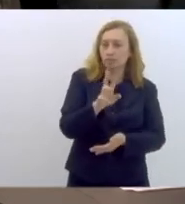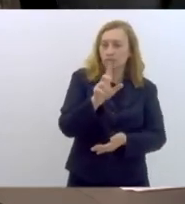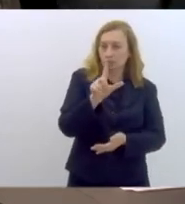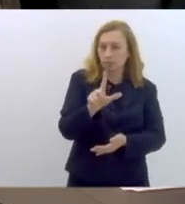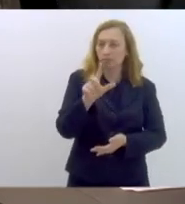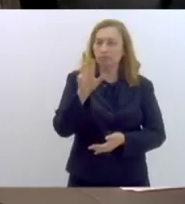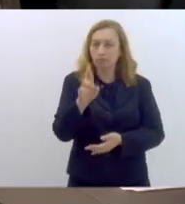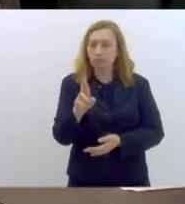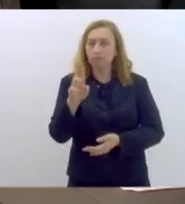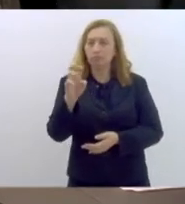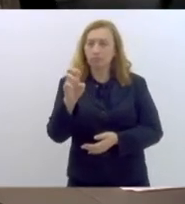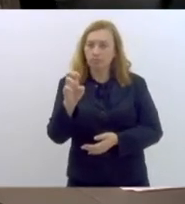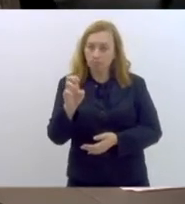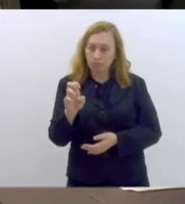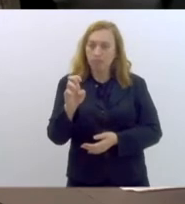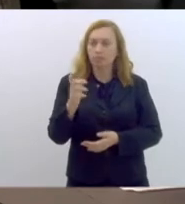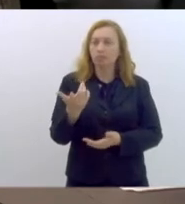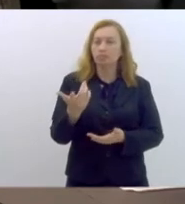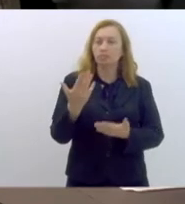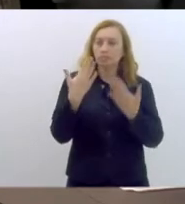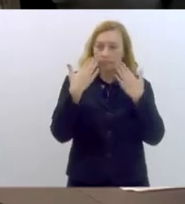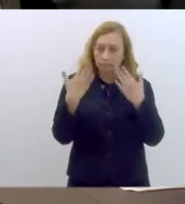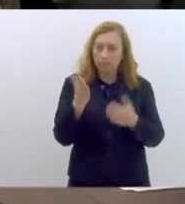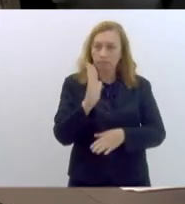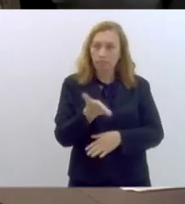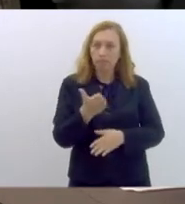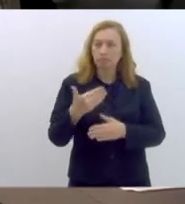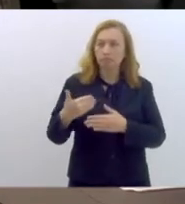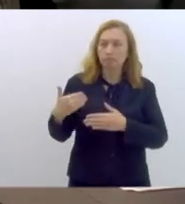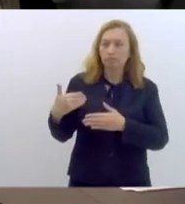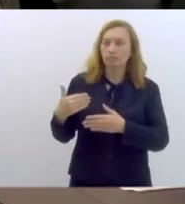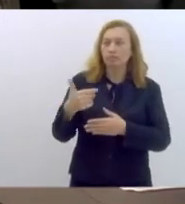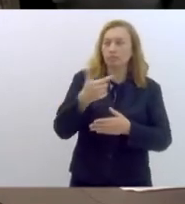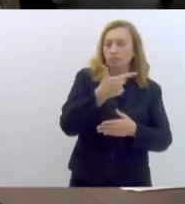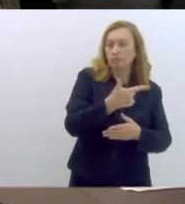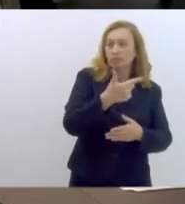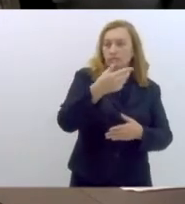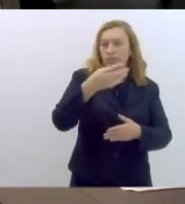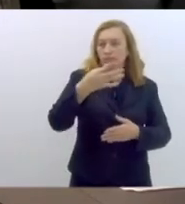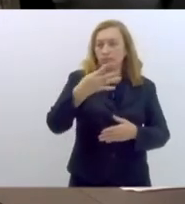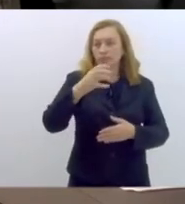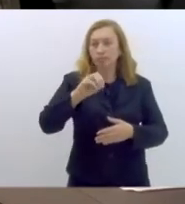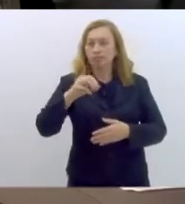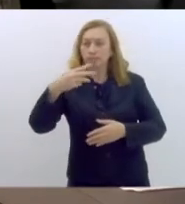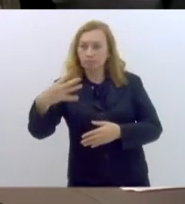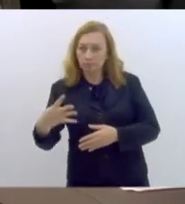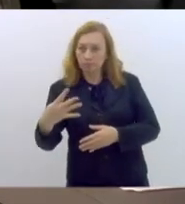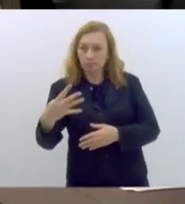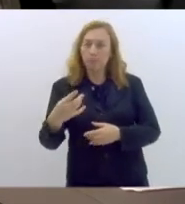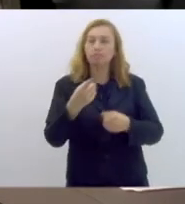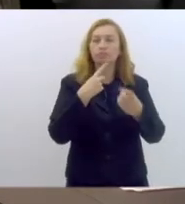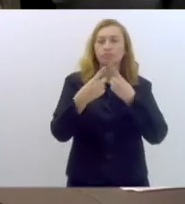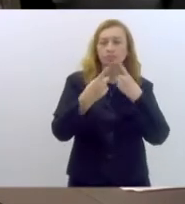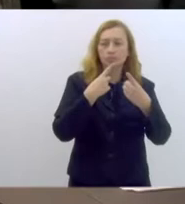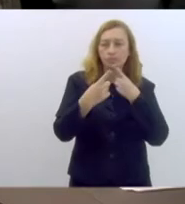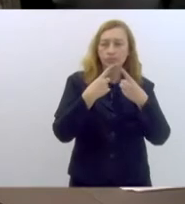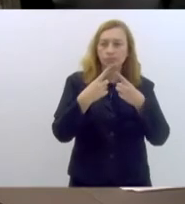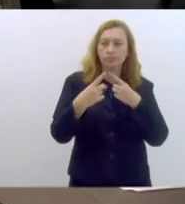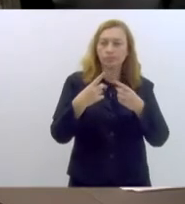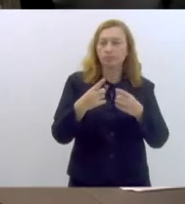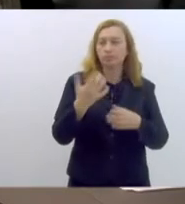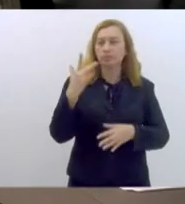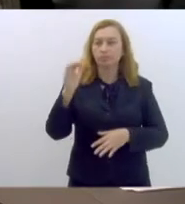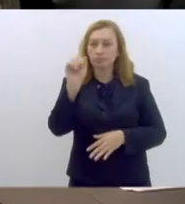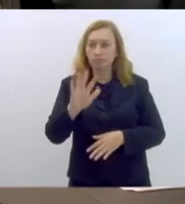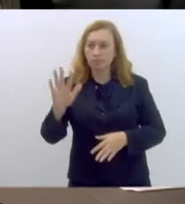te falei naquela apresentação, que o Estado, desde lá de 2004, era a CO mais antiga, o Estado discutia com o Tesouro Nacional